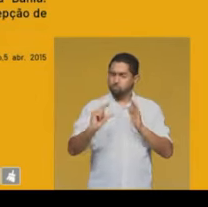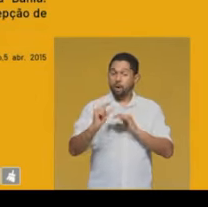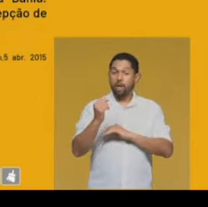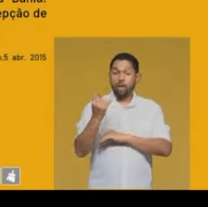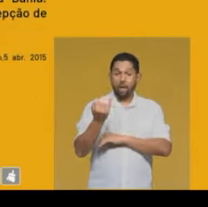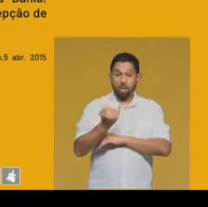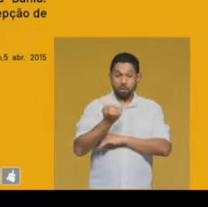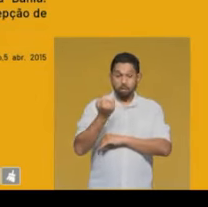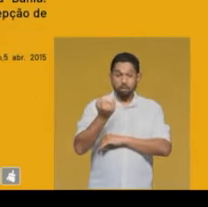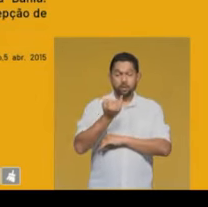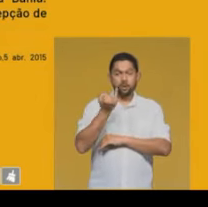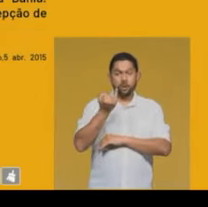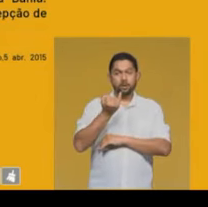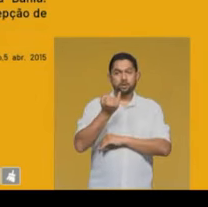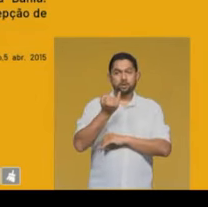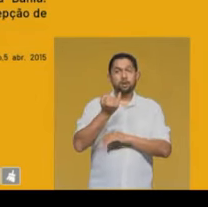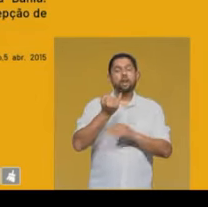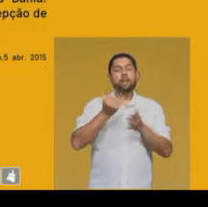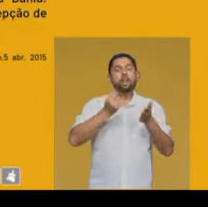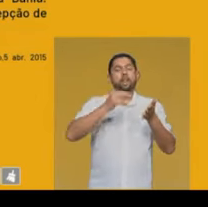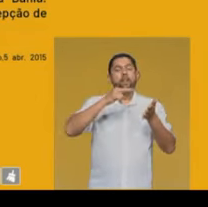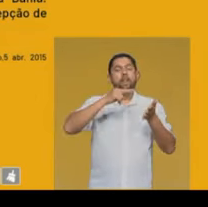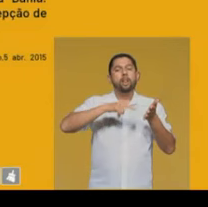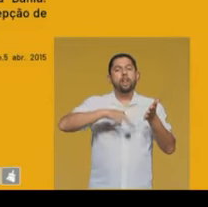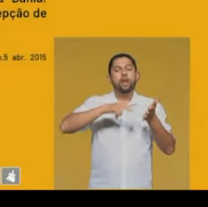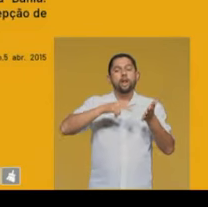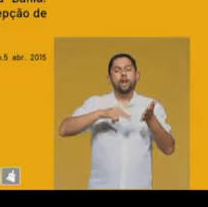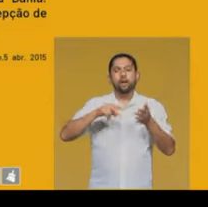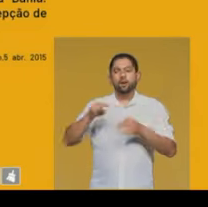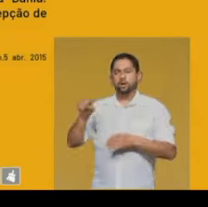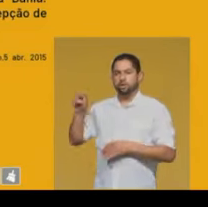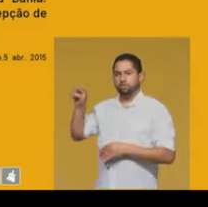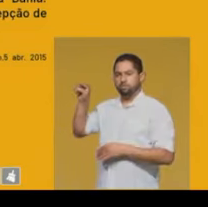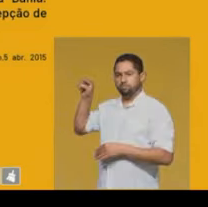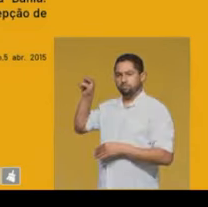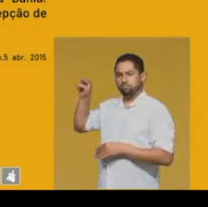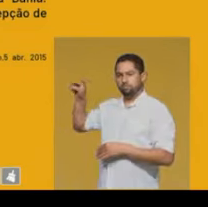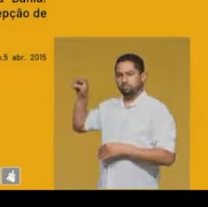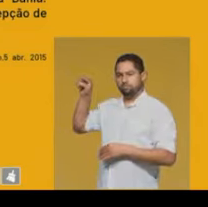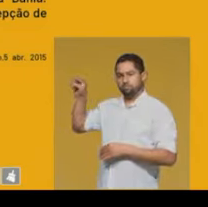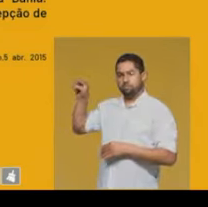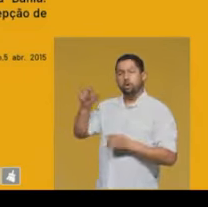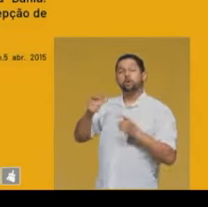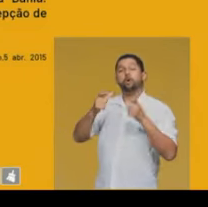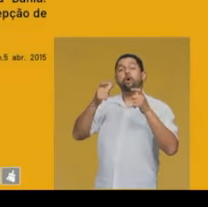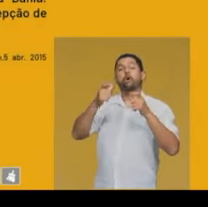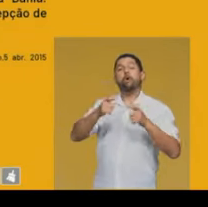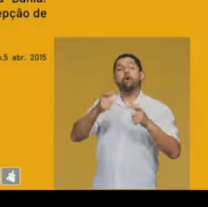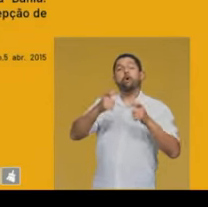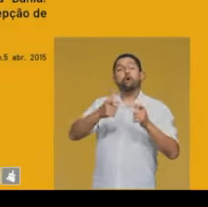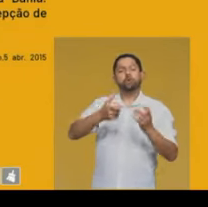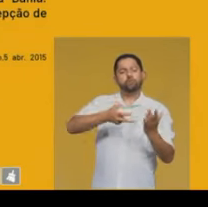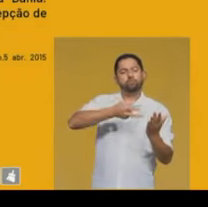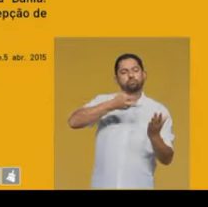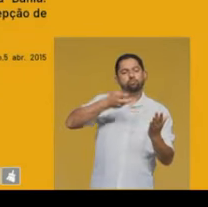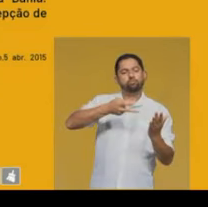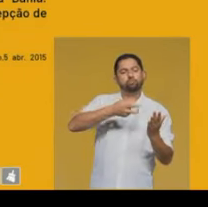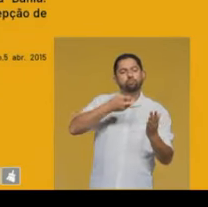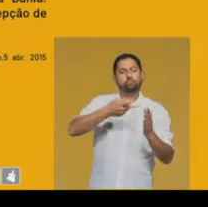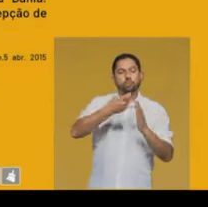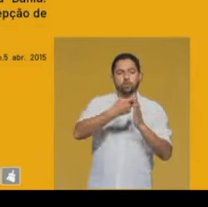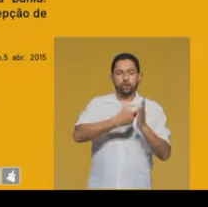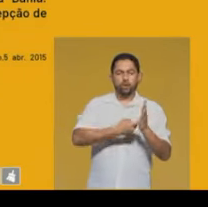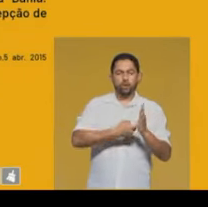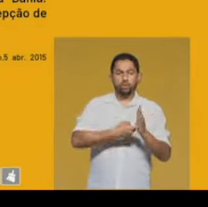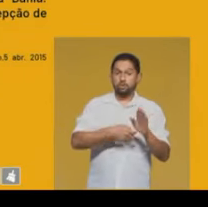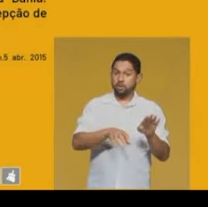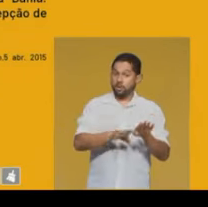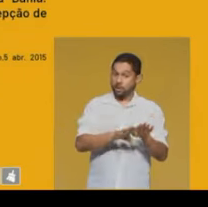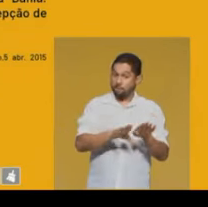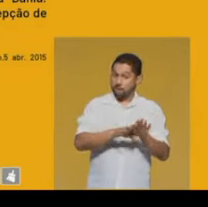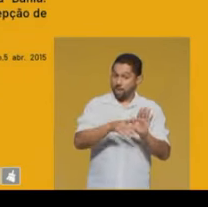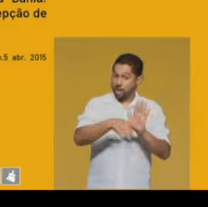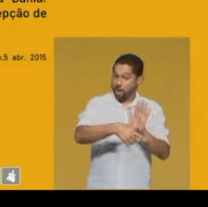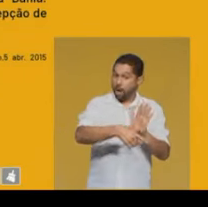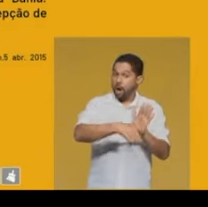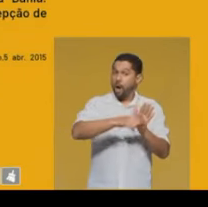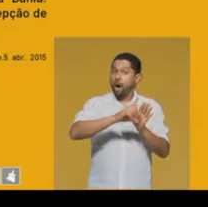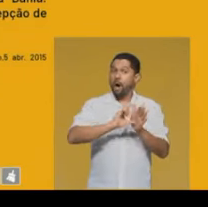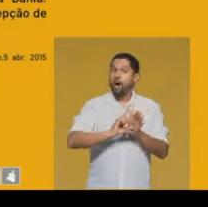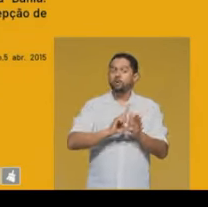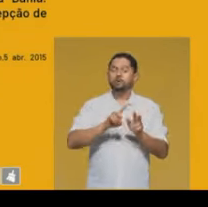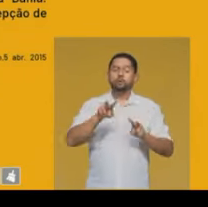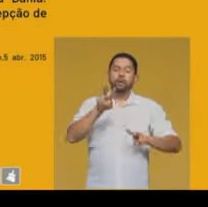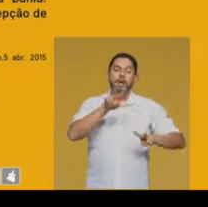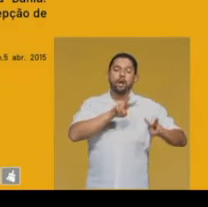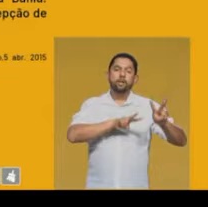leia as referências antes de ler o texto ou antes de analisar uma imagem.